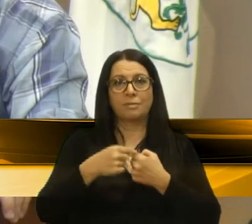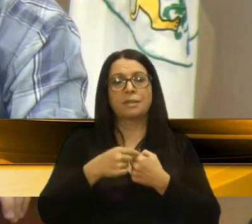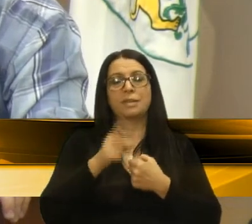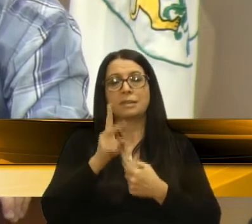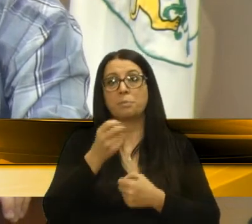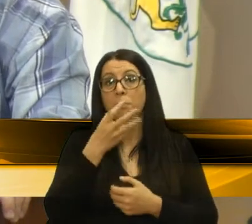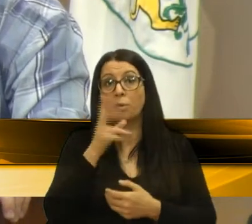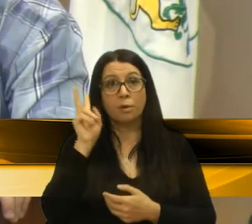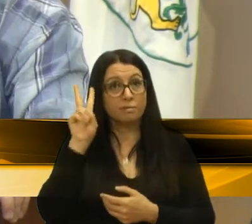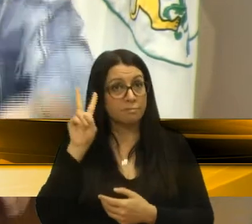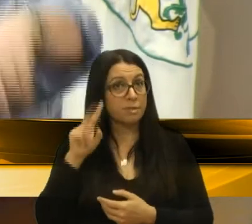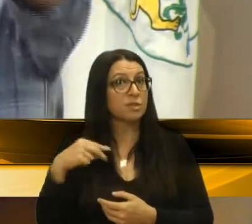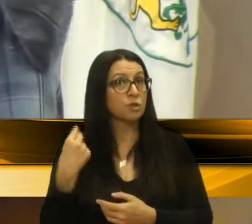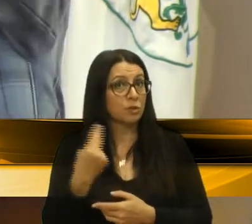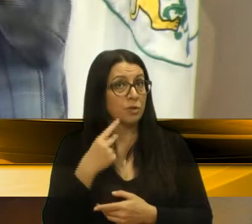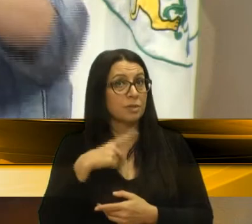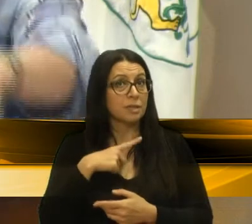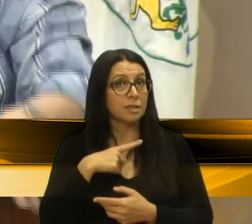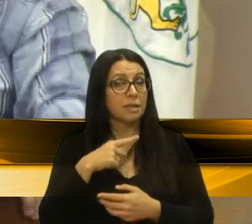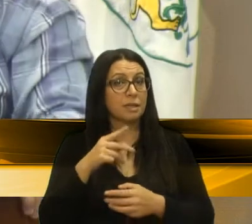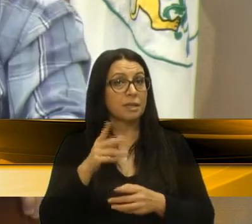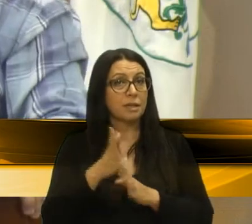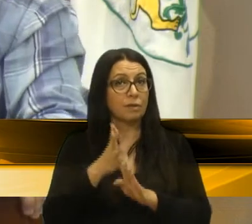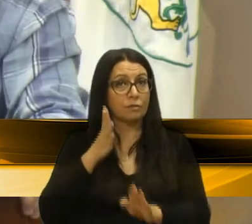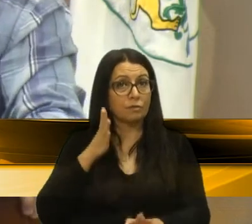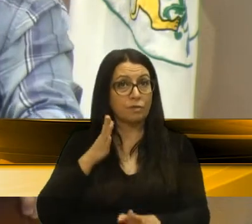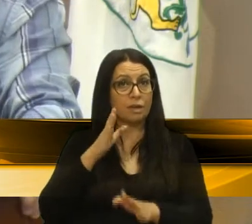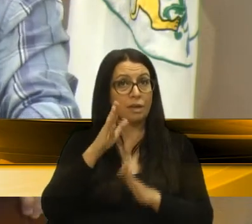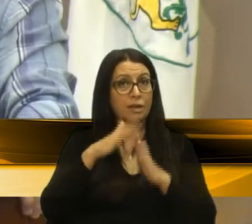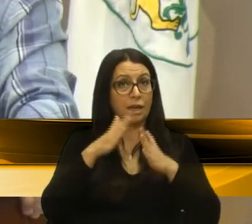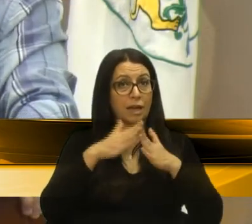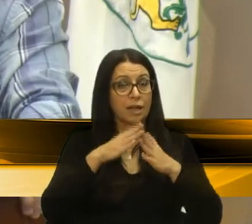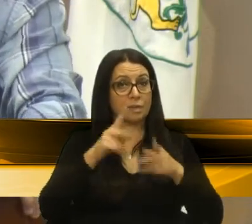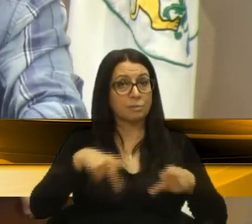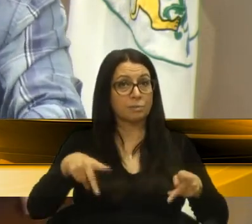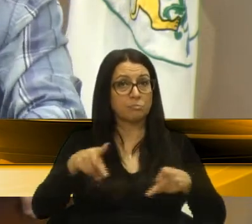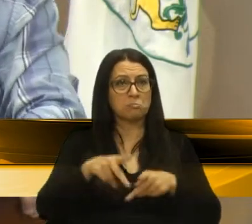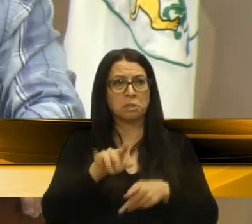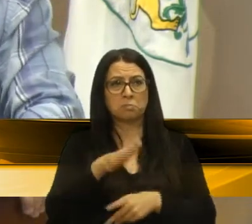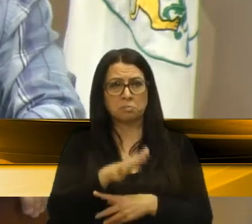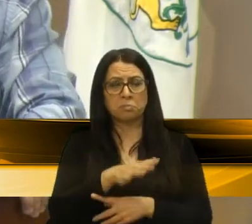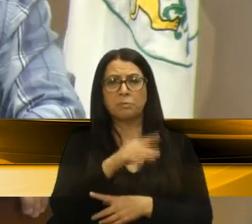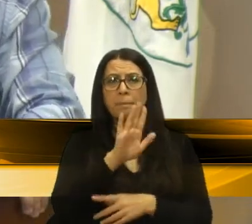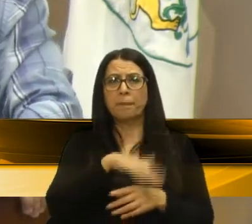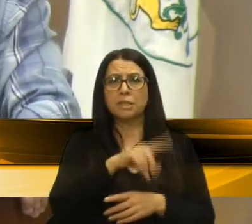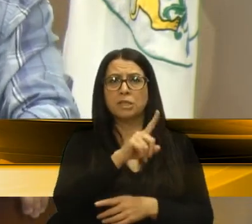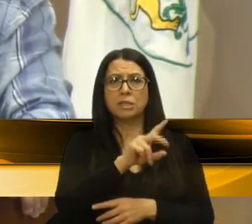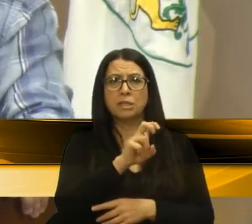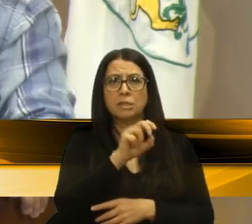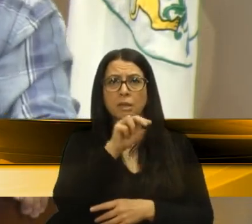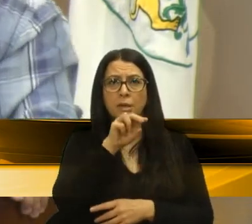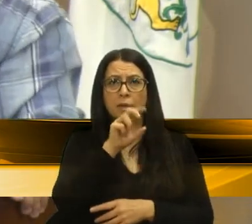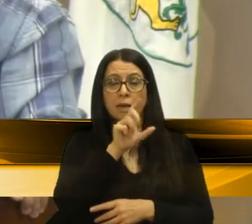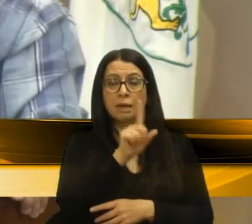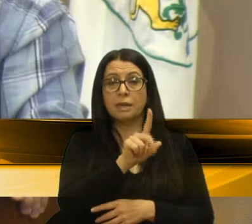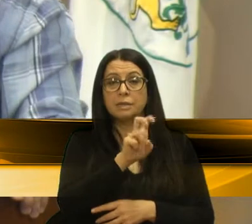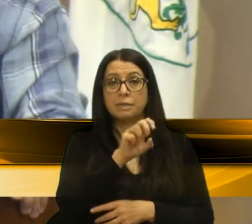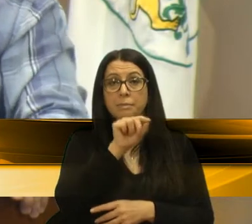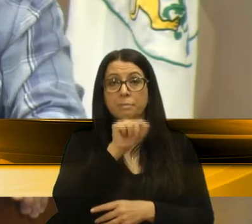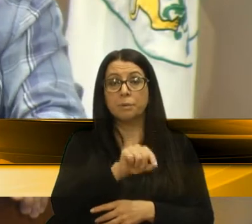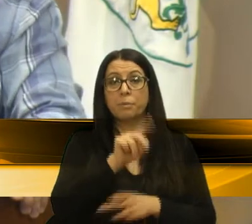lembrar que nós temos na fila do fundo da casa popular provavelmente mais de 15 mil pessoas inscritas